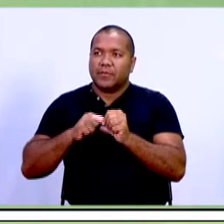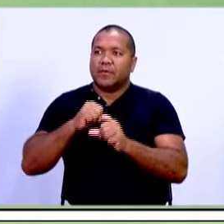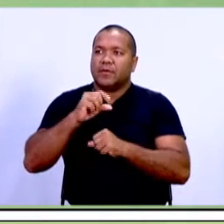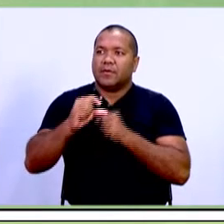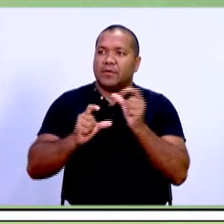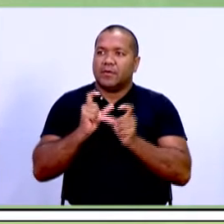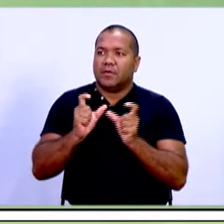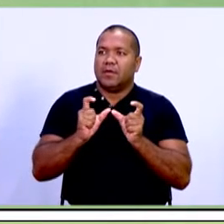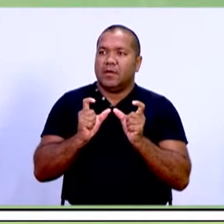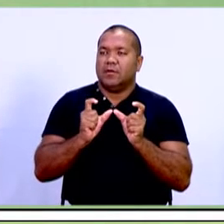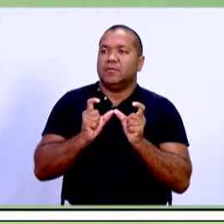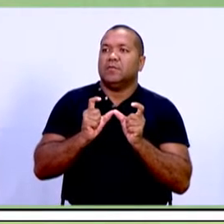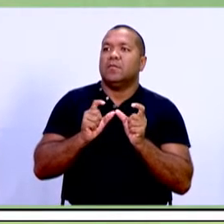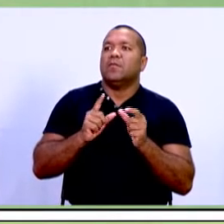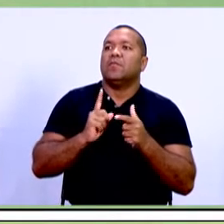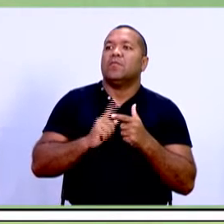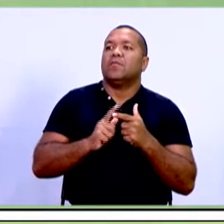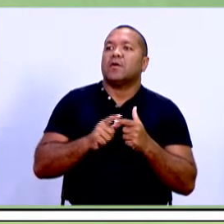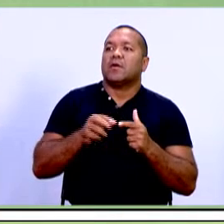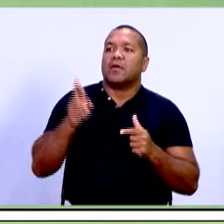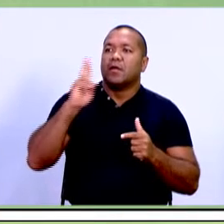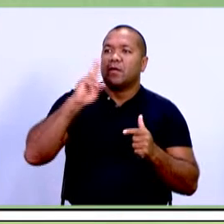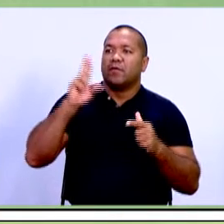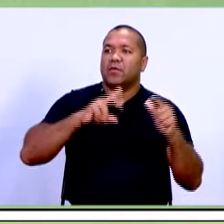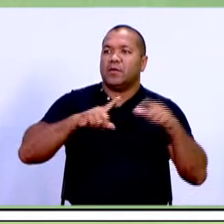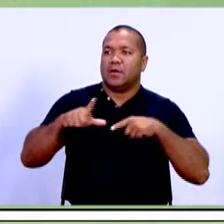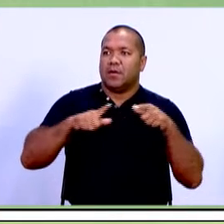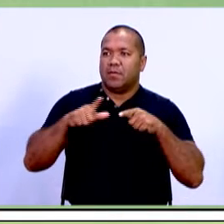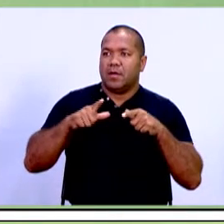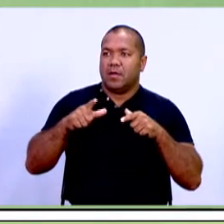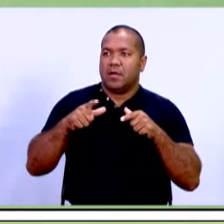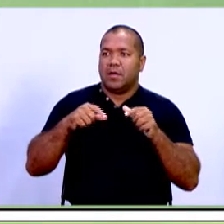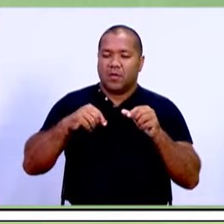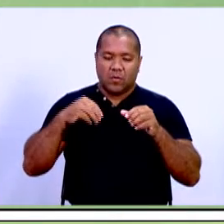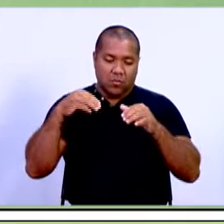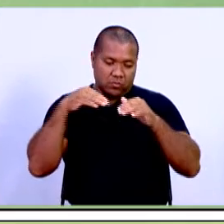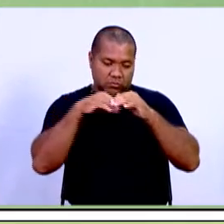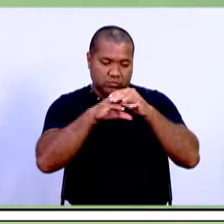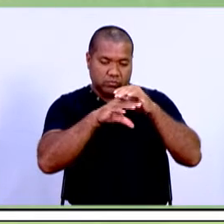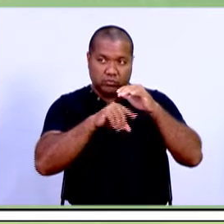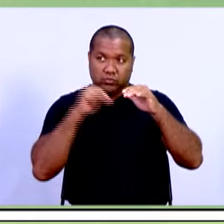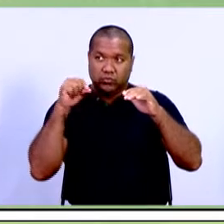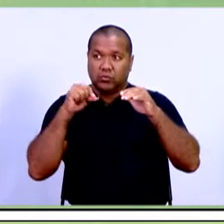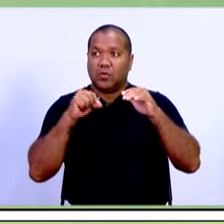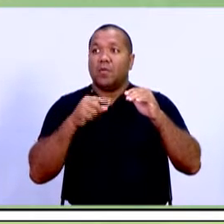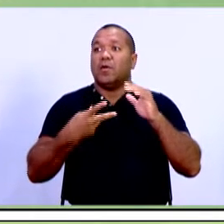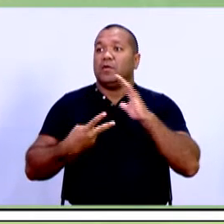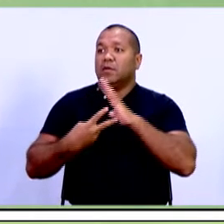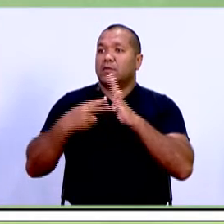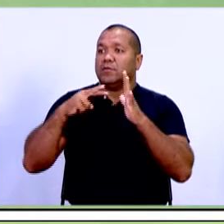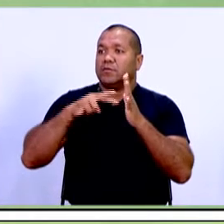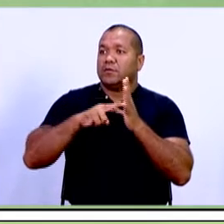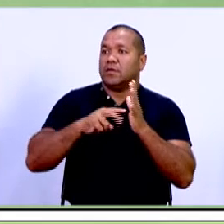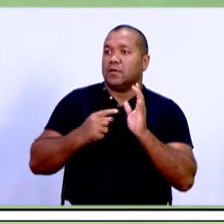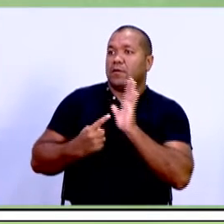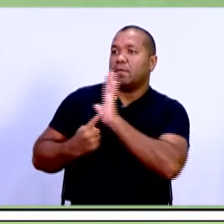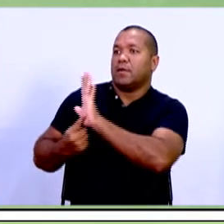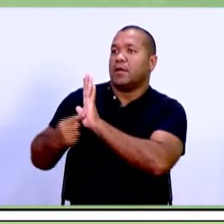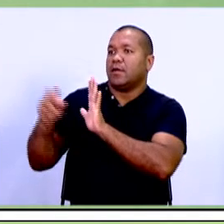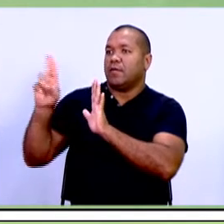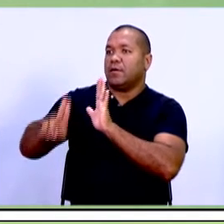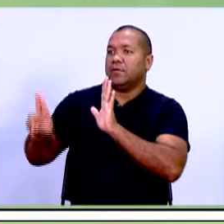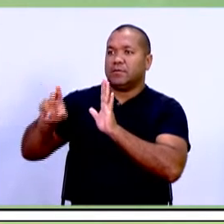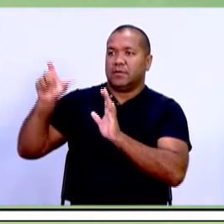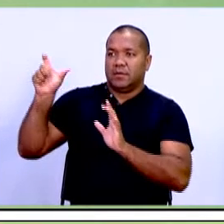quem utilizar os dados armazenados, os dados que estão no armazém, eles possam ter um sentido para quem for